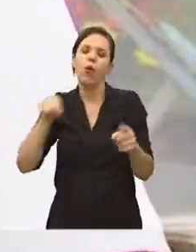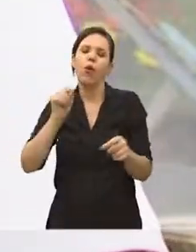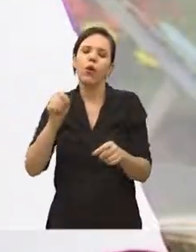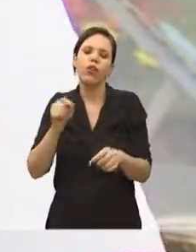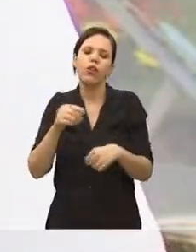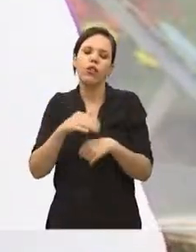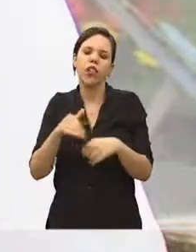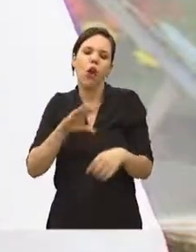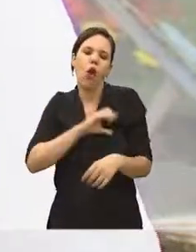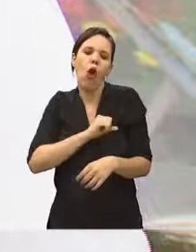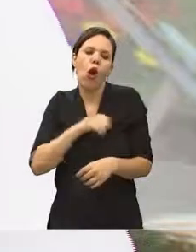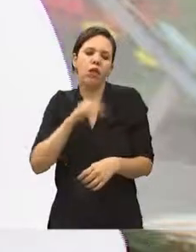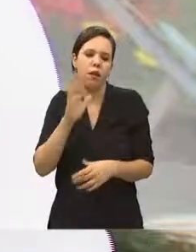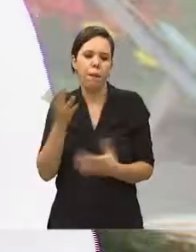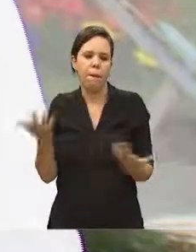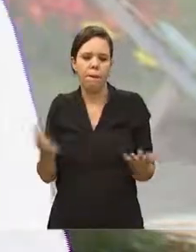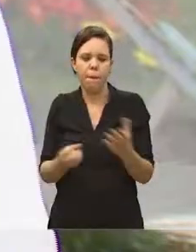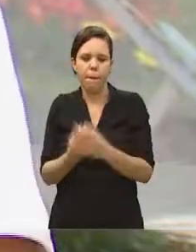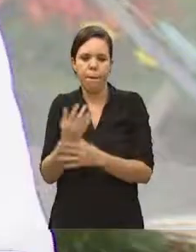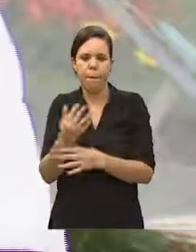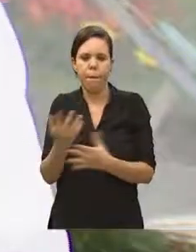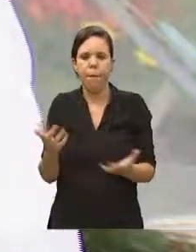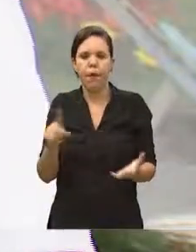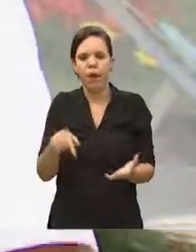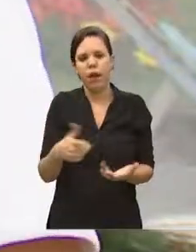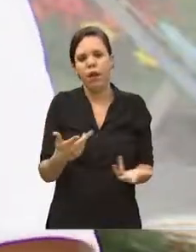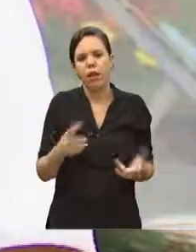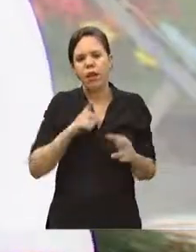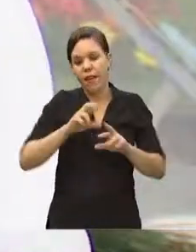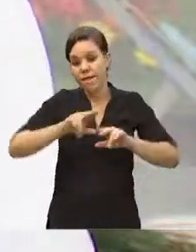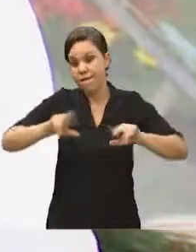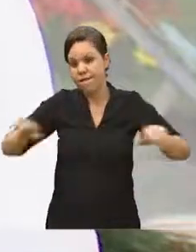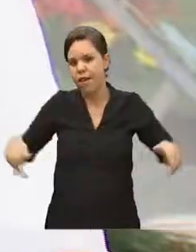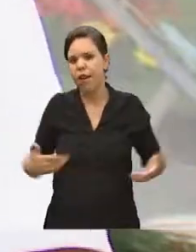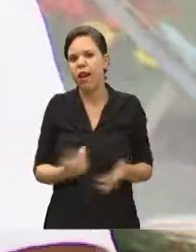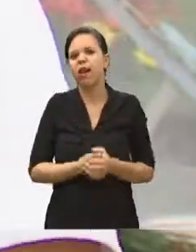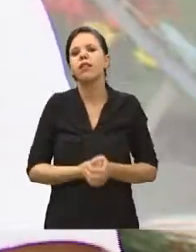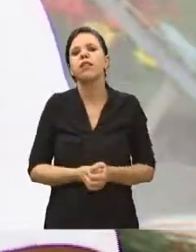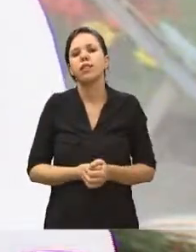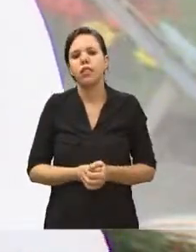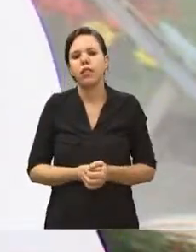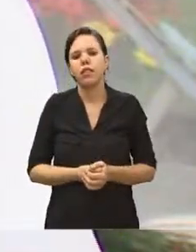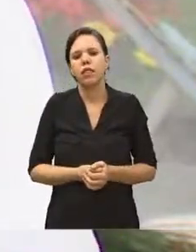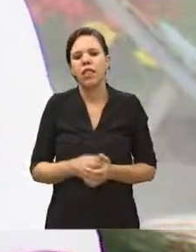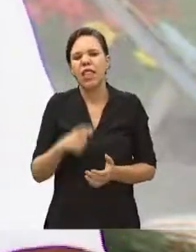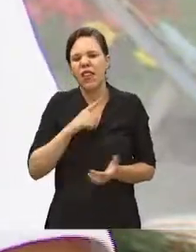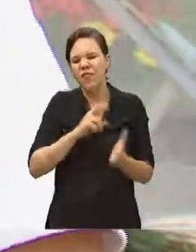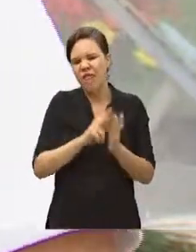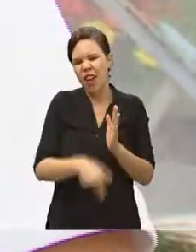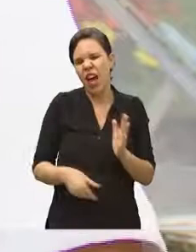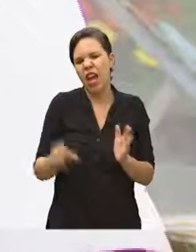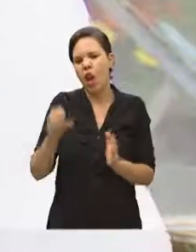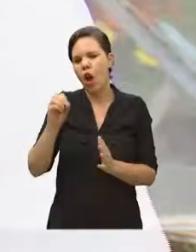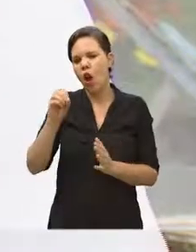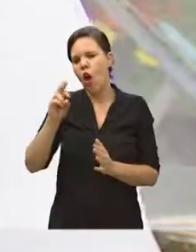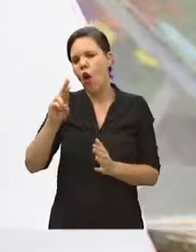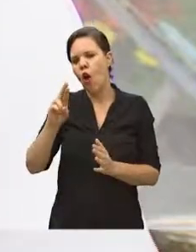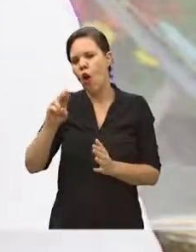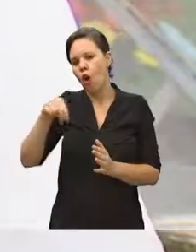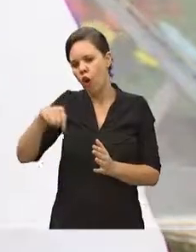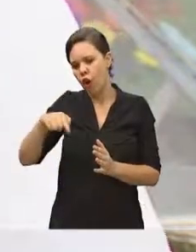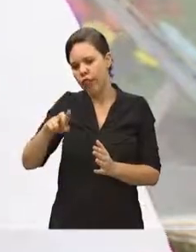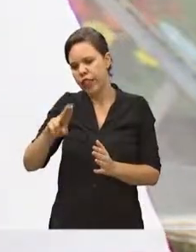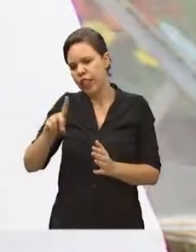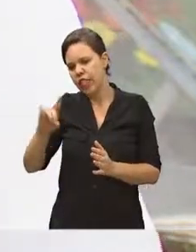estimação. Neste caso, eu vi que tem várias plantas, inclusive orquídea, etc.